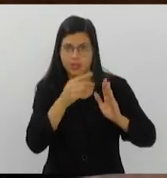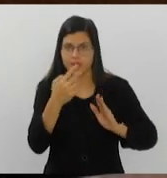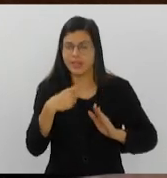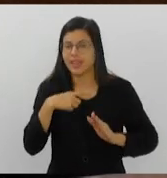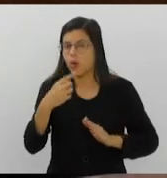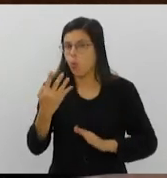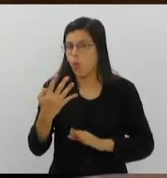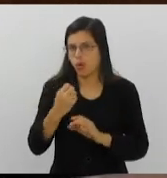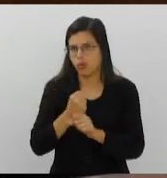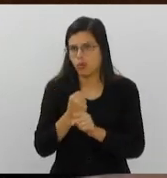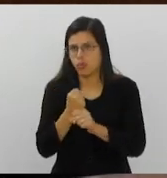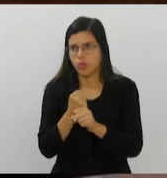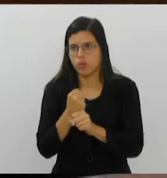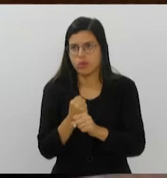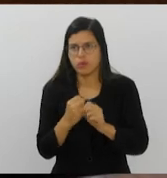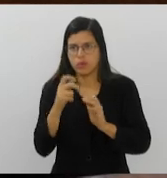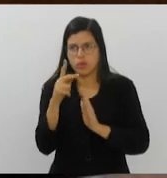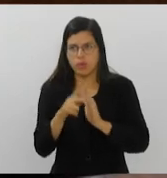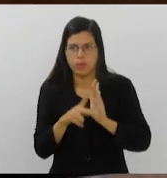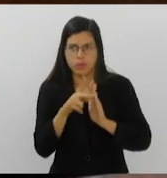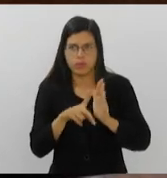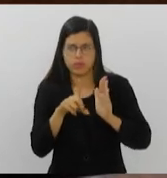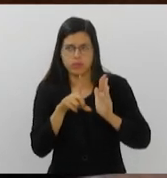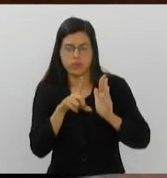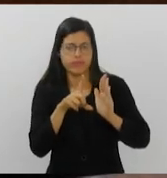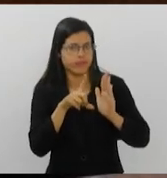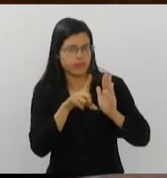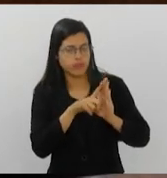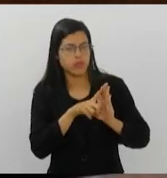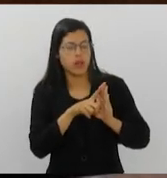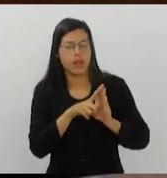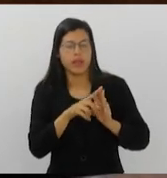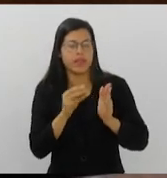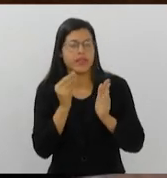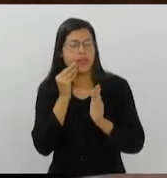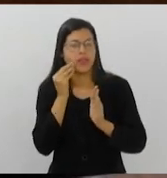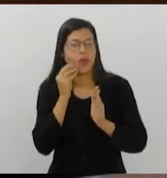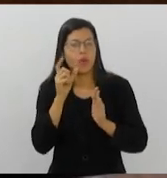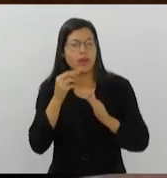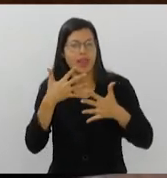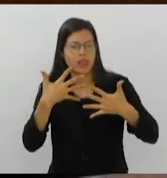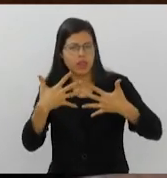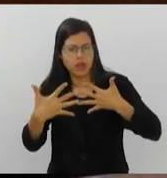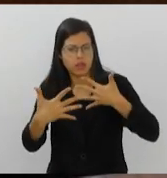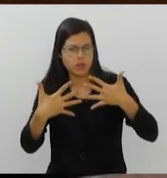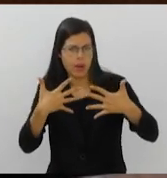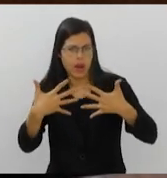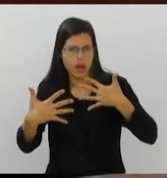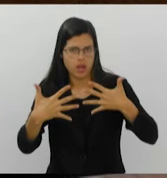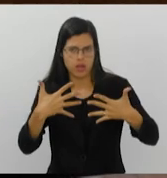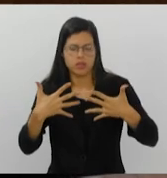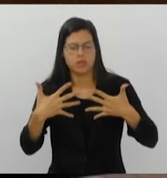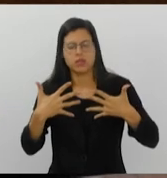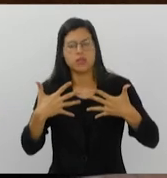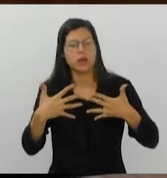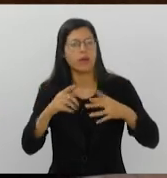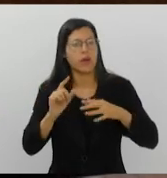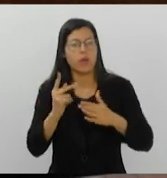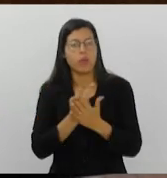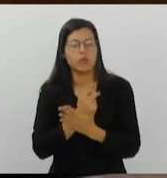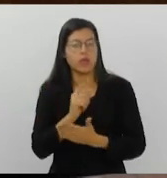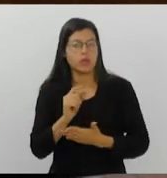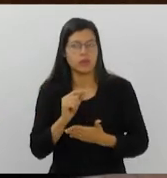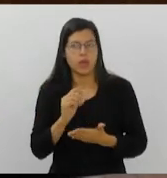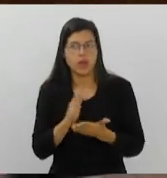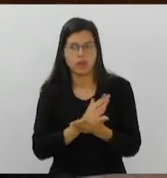é um projeto que visa dar transparência. O que, que acontece? Muitas vezes,